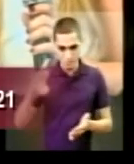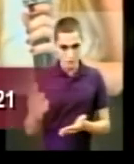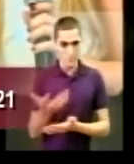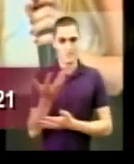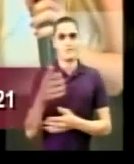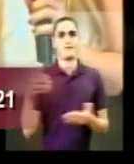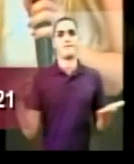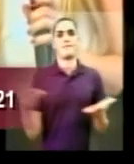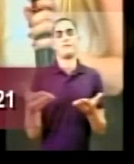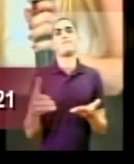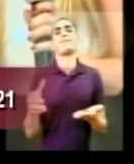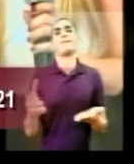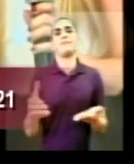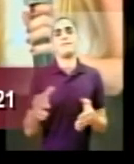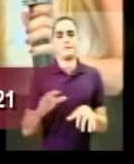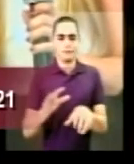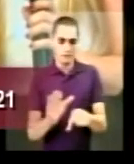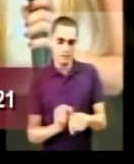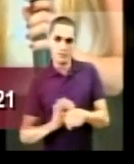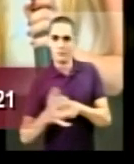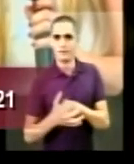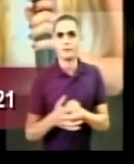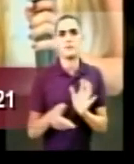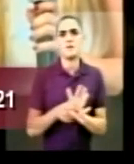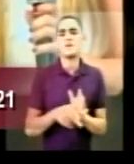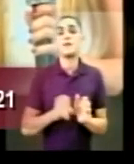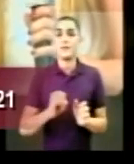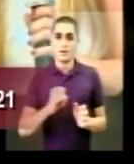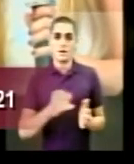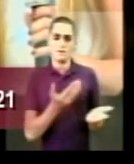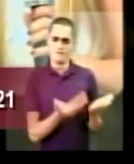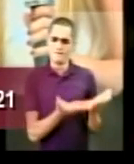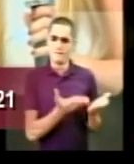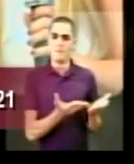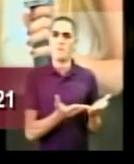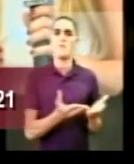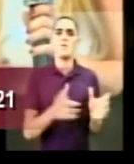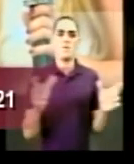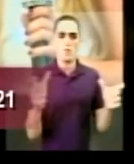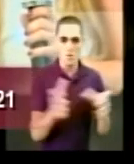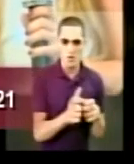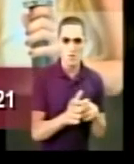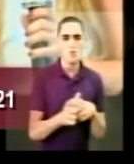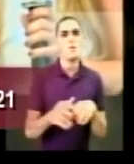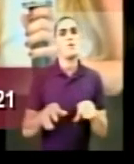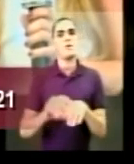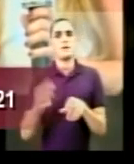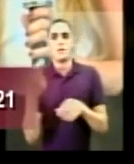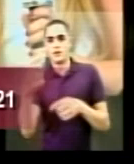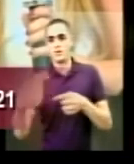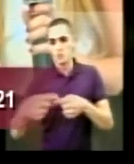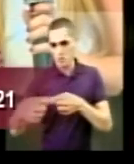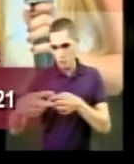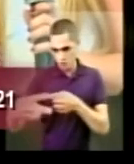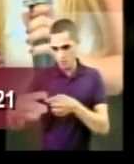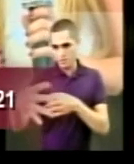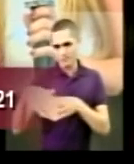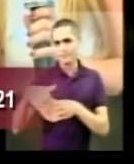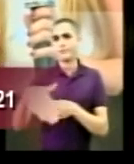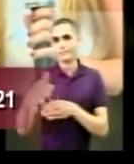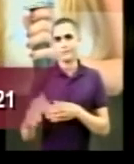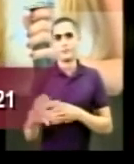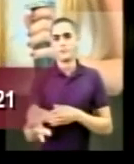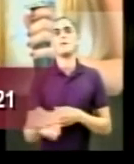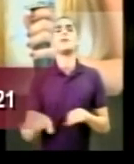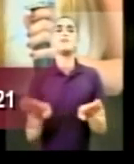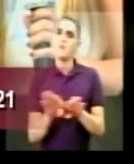tendência de redução de casos leves, para as próximas semanas poderíamos ter uma tendência de redução de casos graves, e